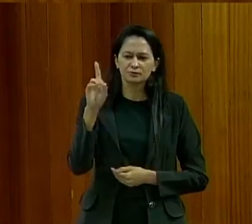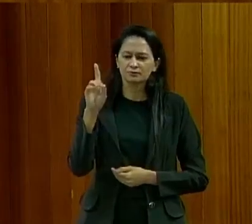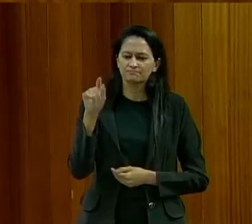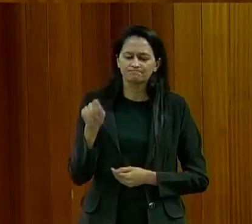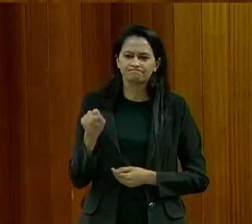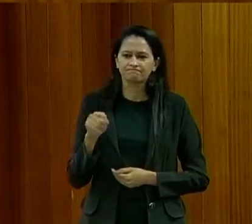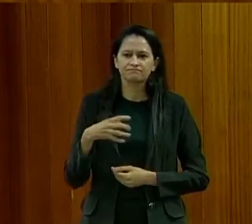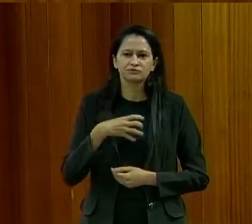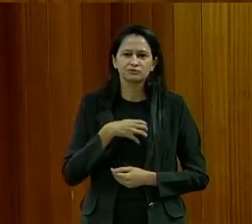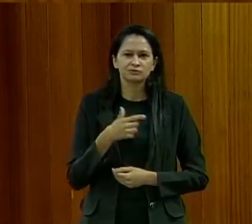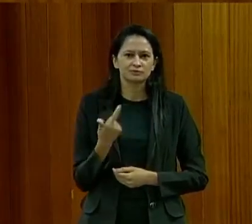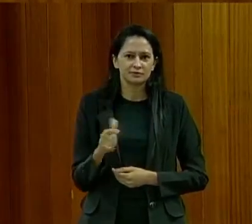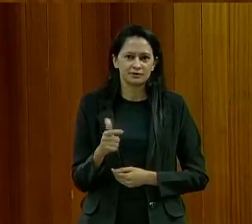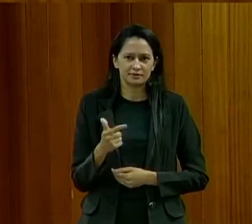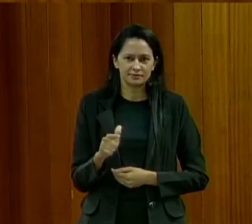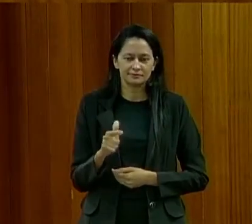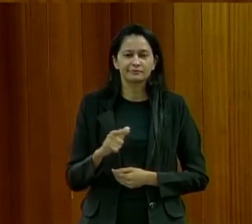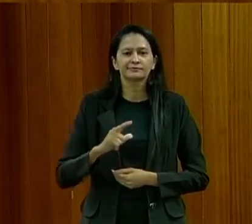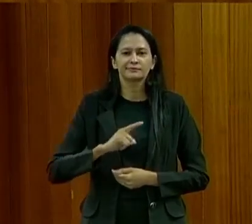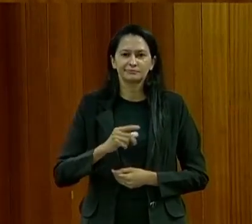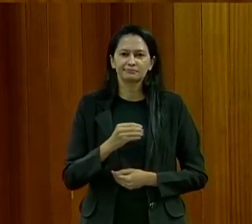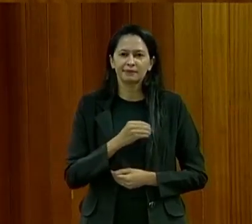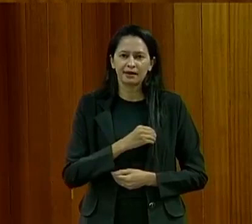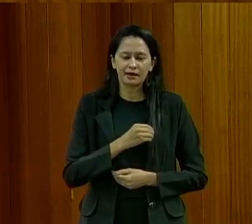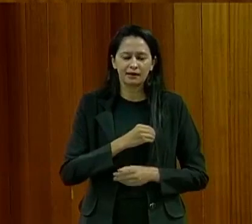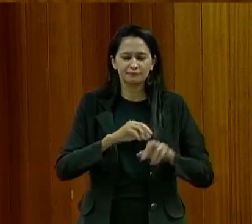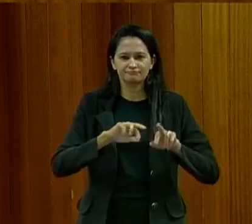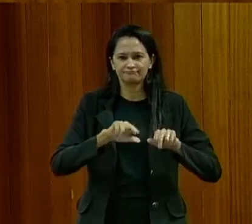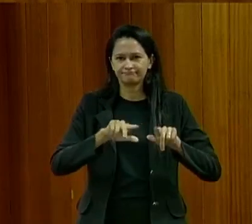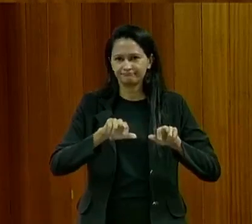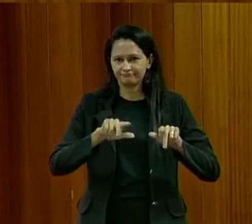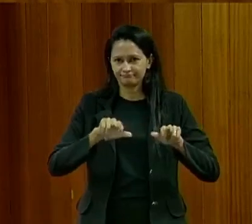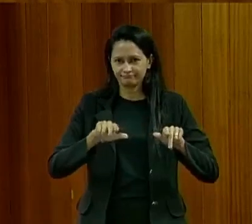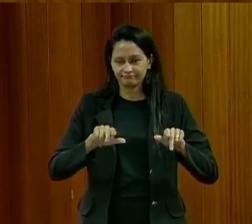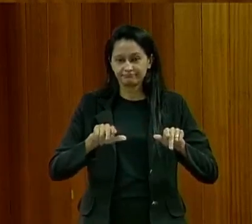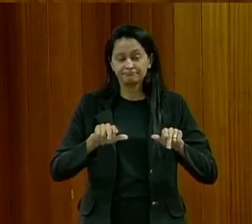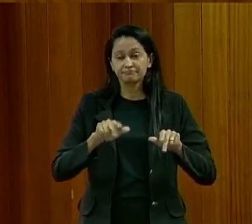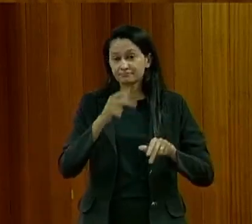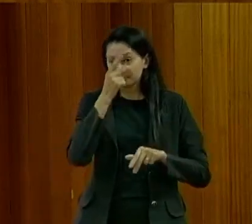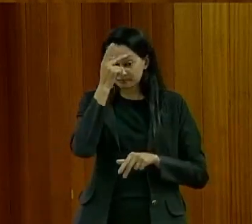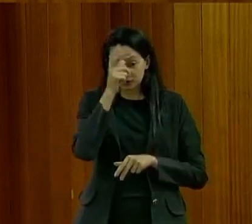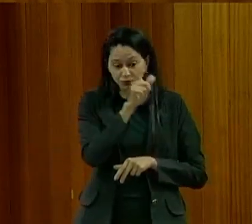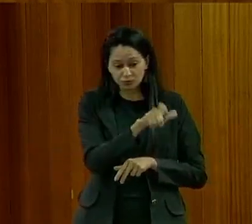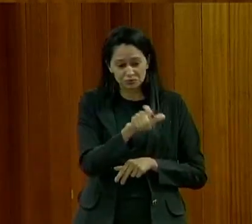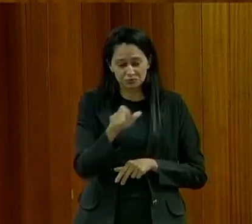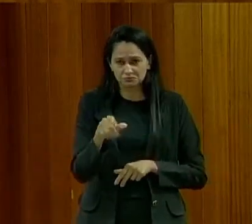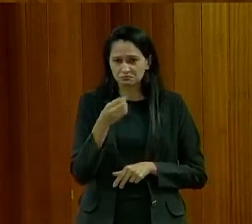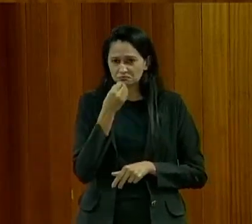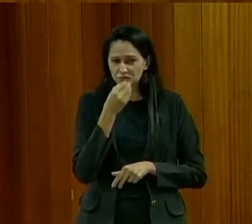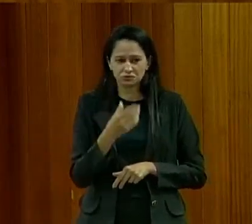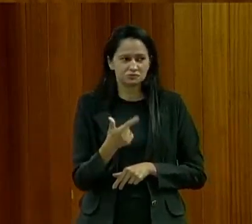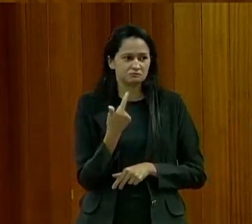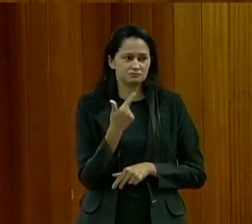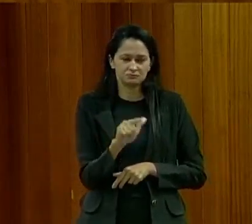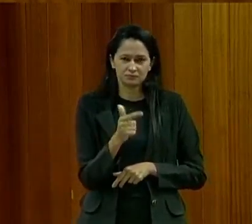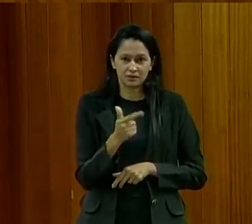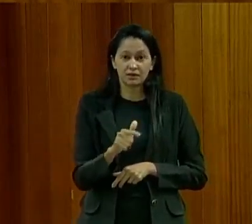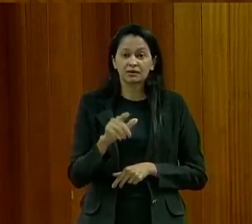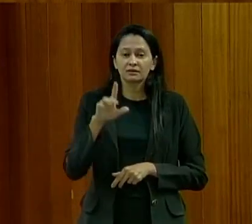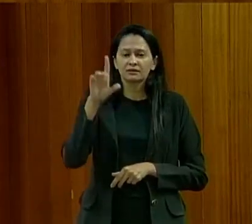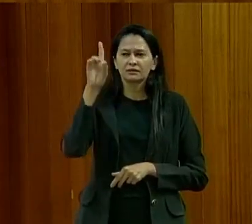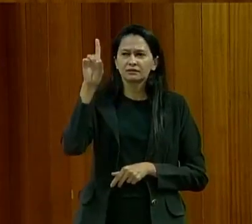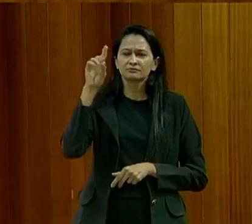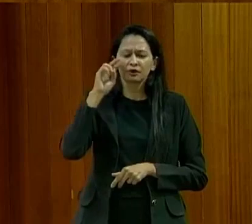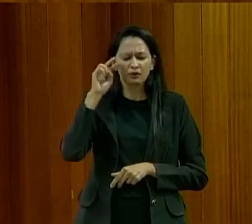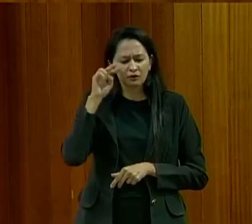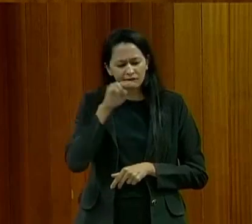Corromperam-se e cometeram abominável iniquidade. Não há quem faça o bem. Deus olha